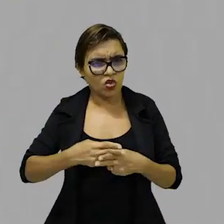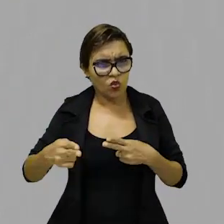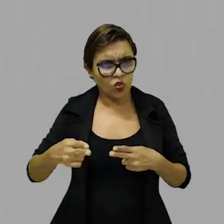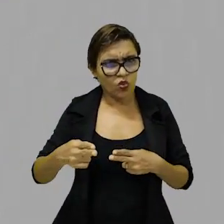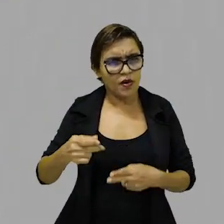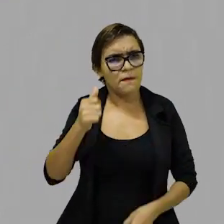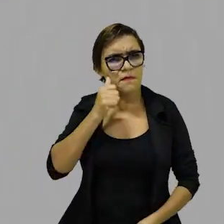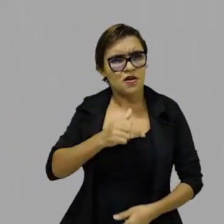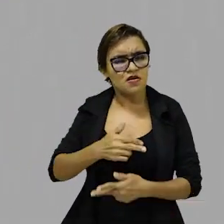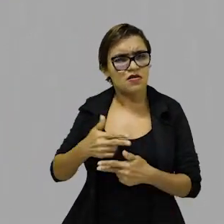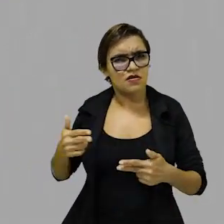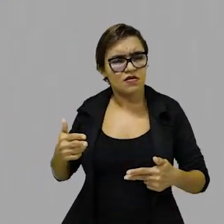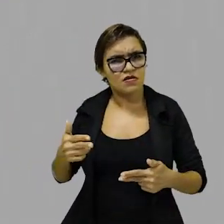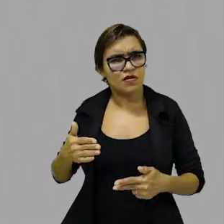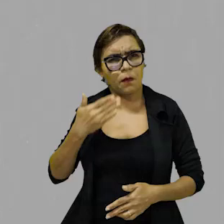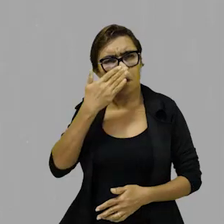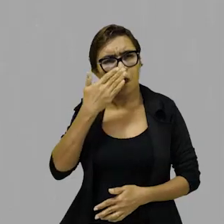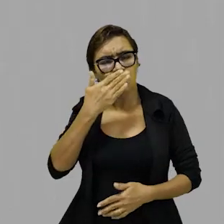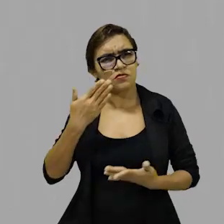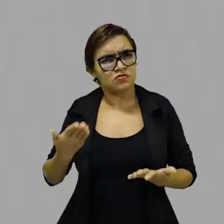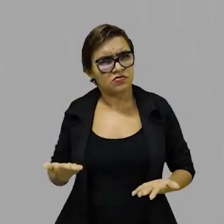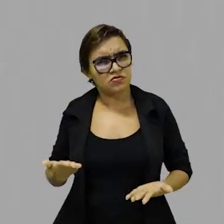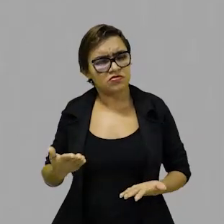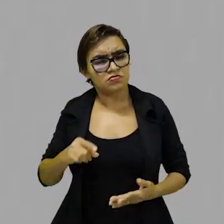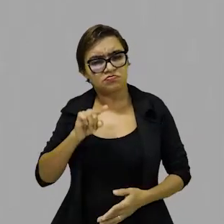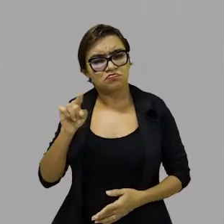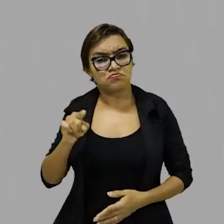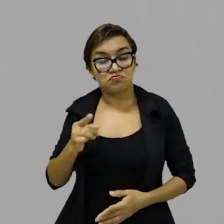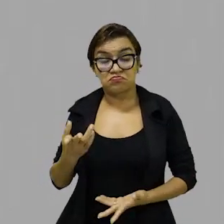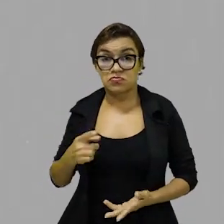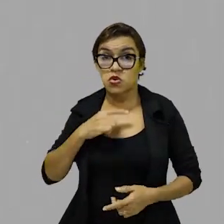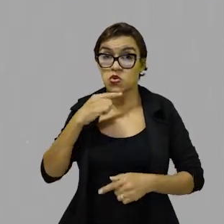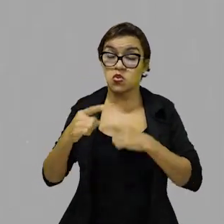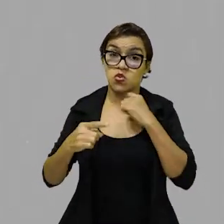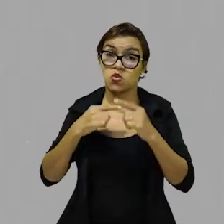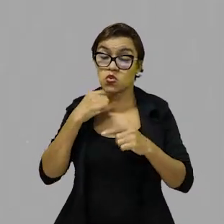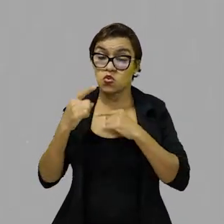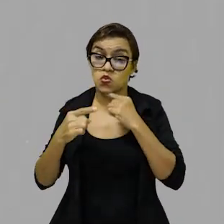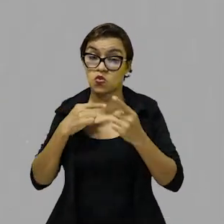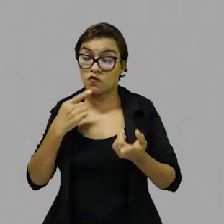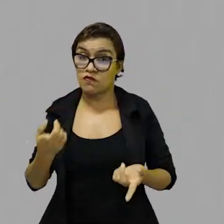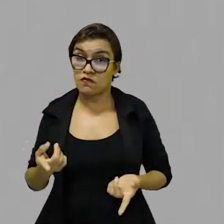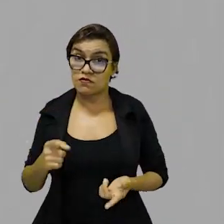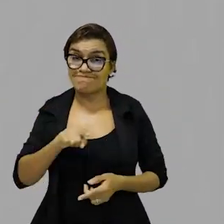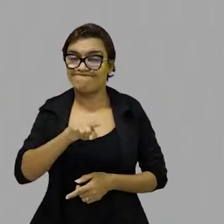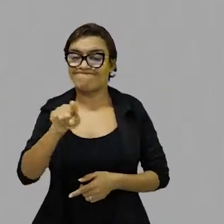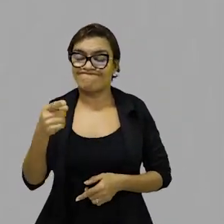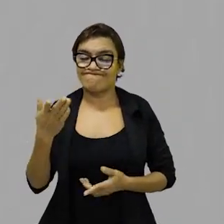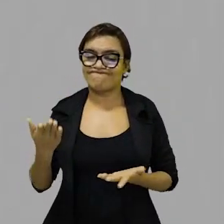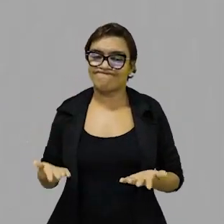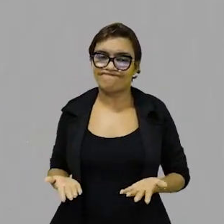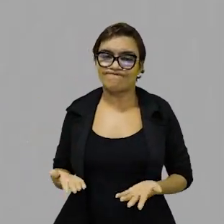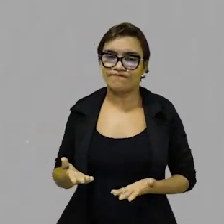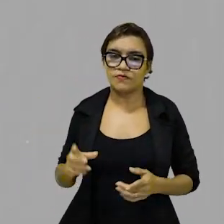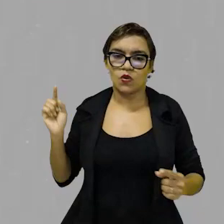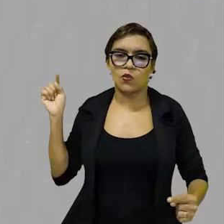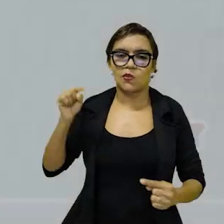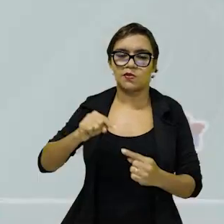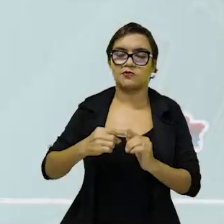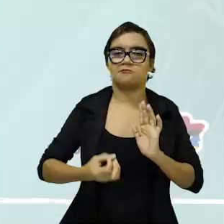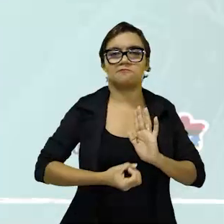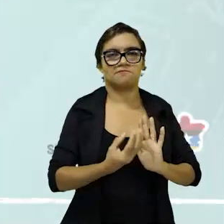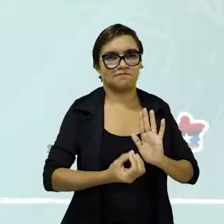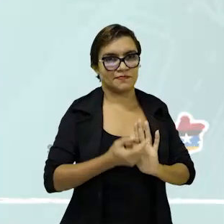são meninas? Elas são prostitutas? Colocando dúvidas e neuroses na cabeça de vocês, que o objetivo da aula sobre